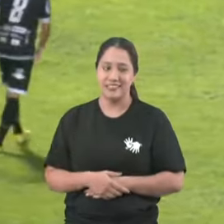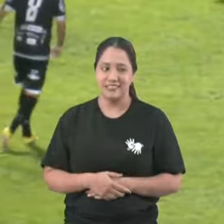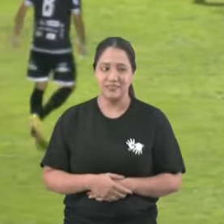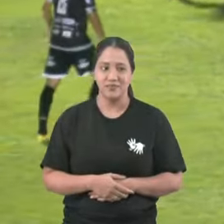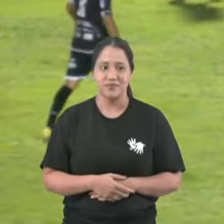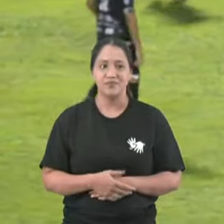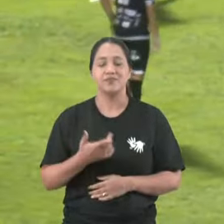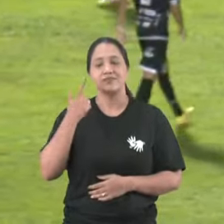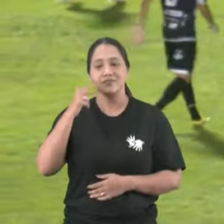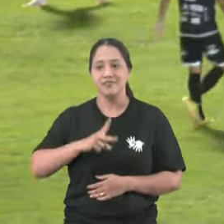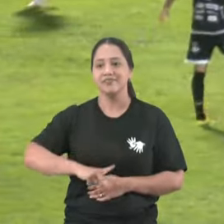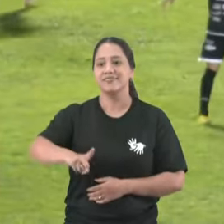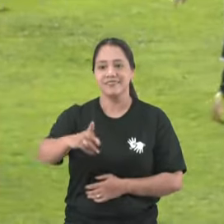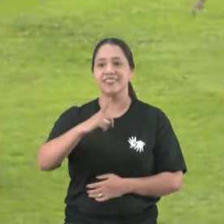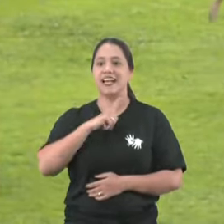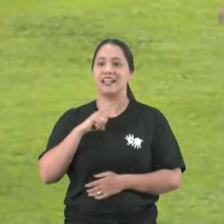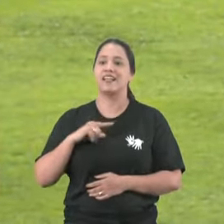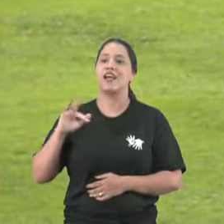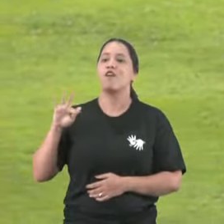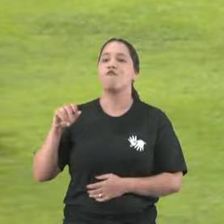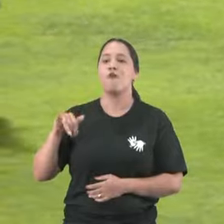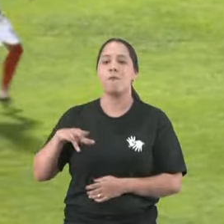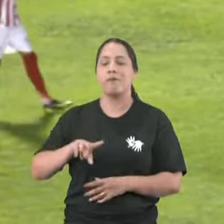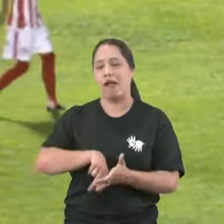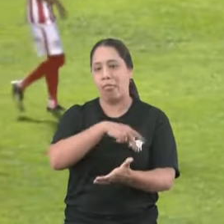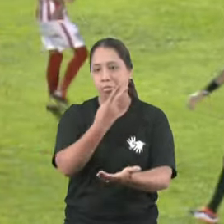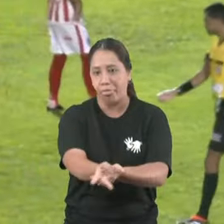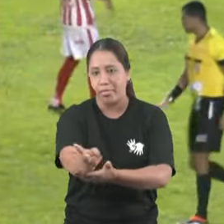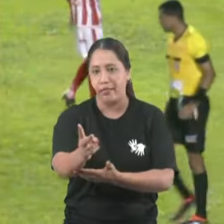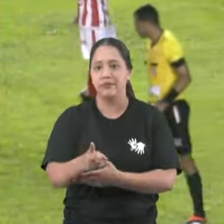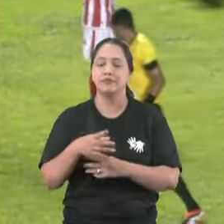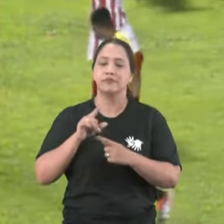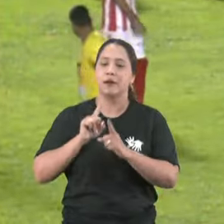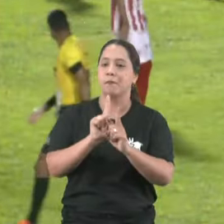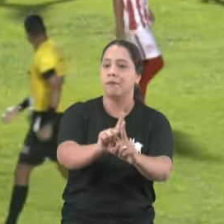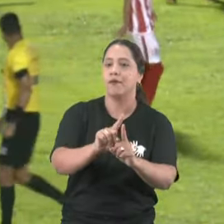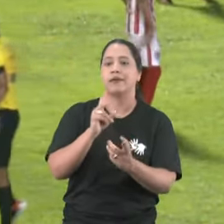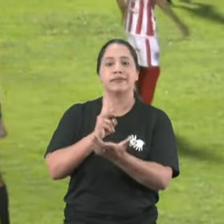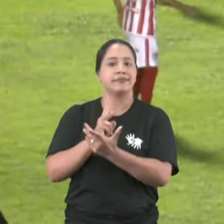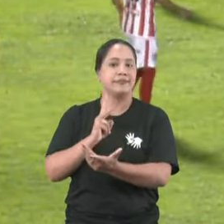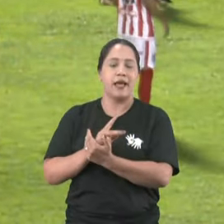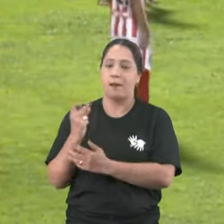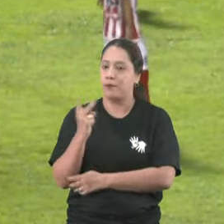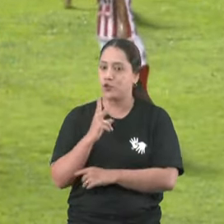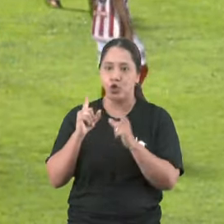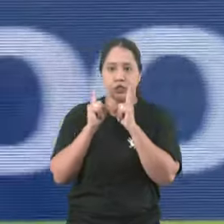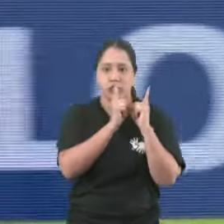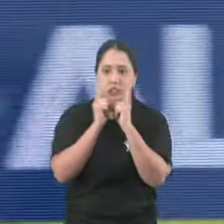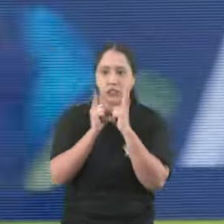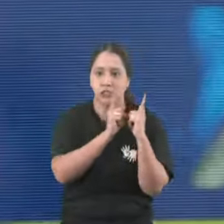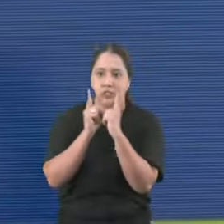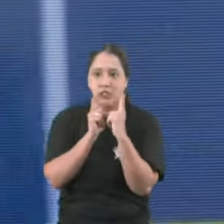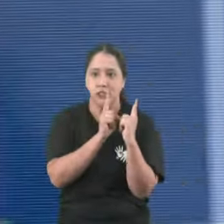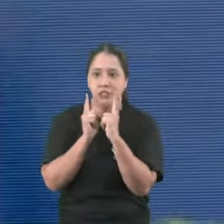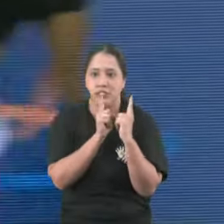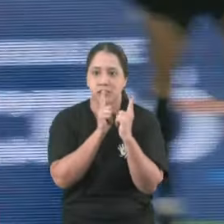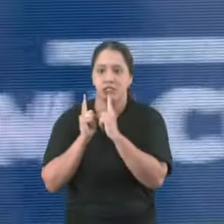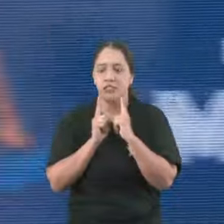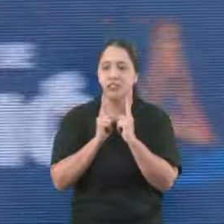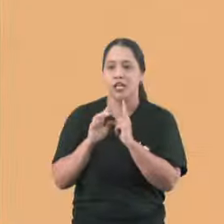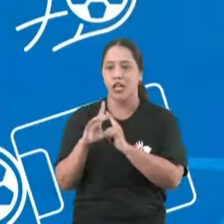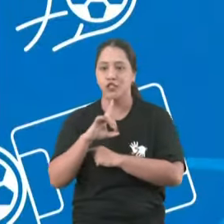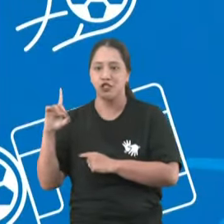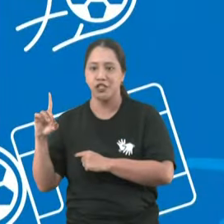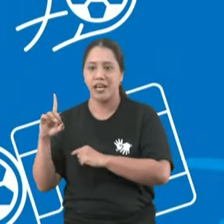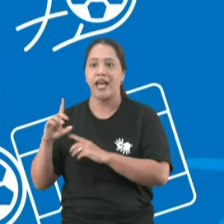E aí na sequência o Formiga derruba o atleta alvinegro. Sempre ele e o Kellington naquele duelo particular ali pelo lado direito